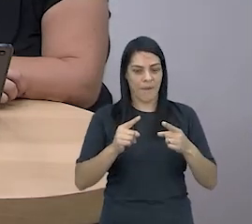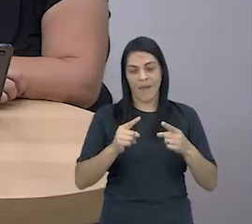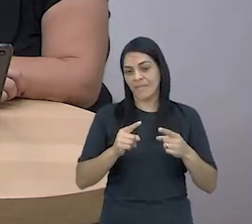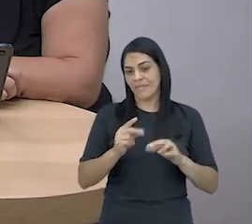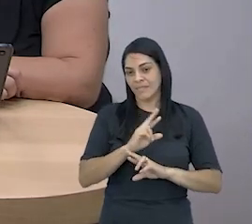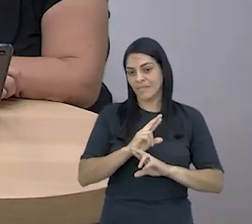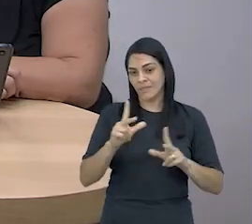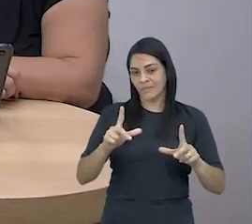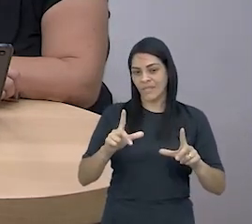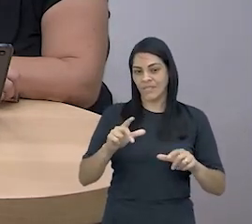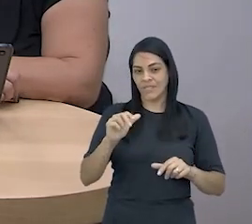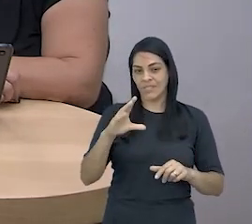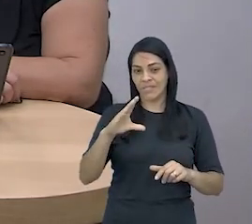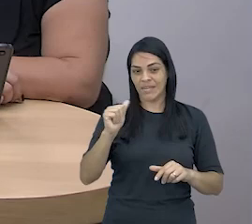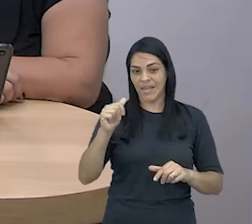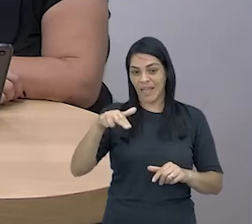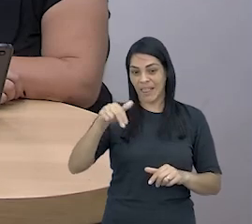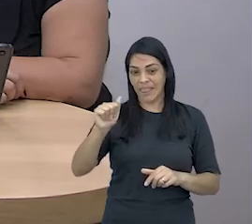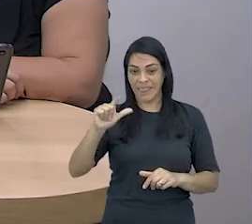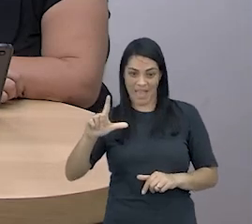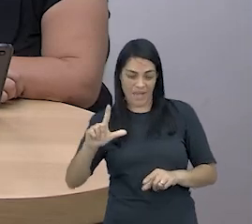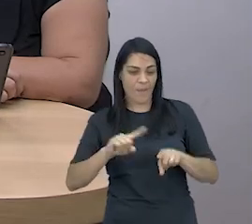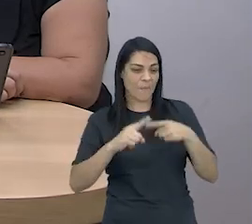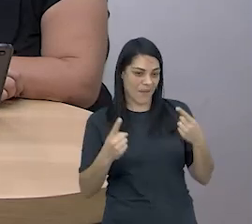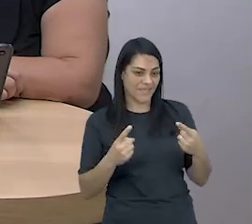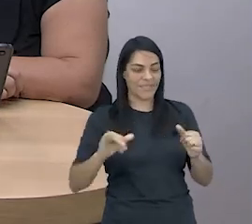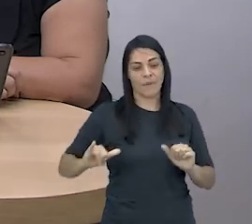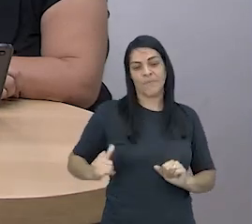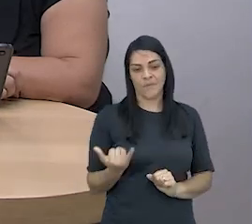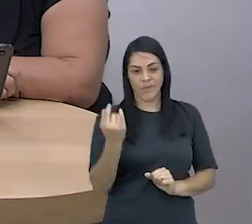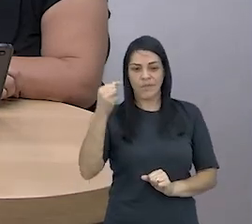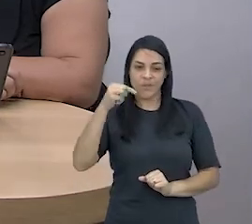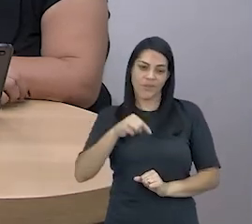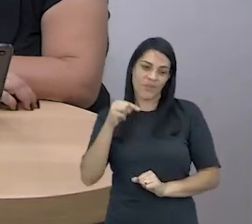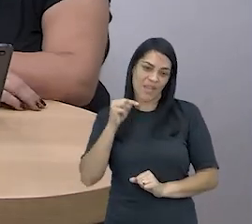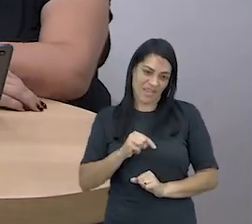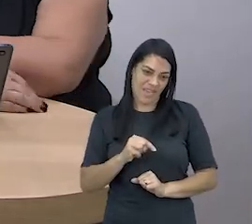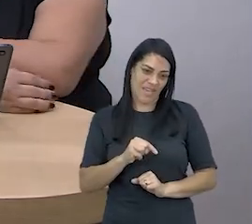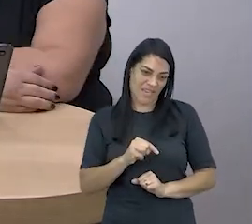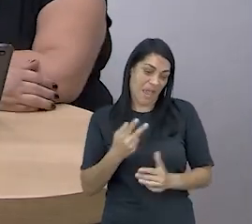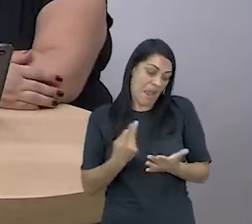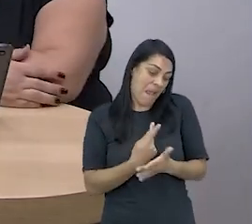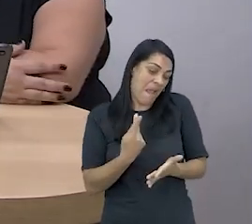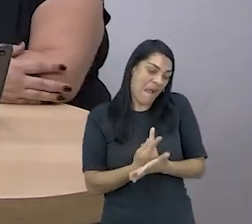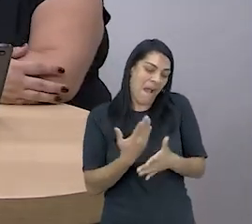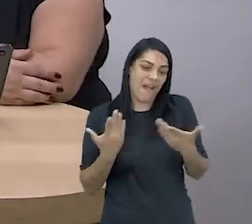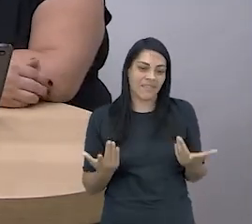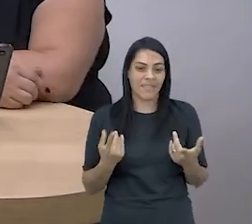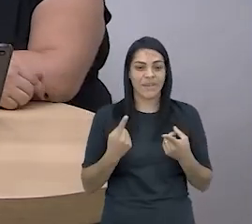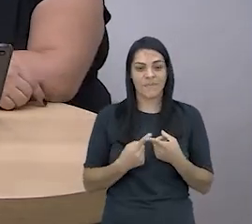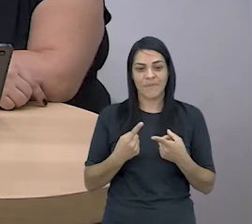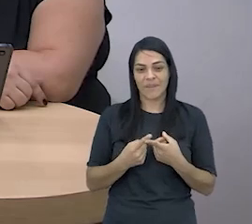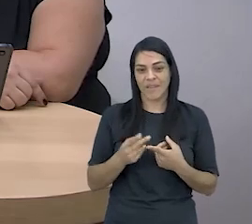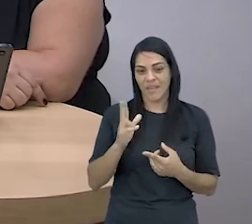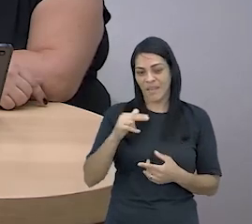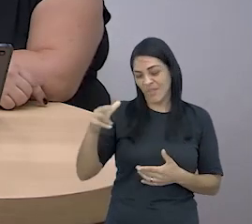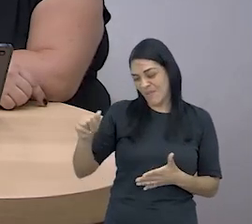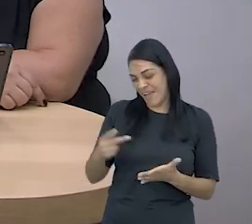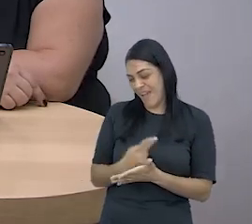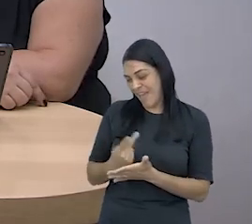diferentes, né? Então, a gente aqui tá aproveitando que eu tô aqui, né, equivocadamente, né, porque a gente não erra, a gente